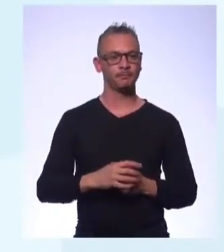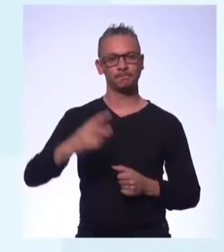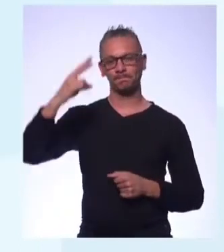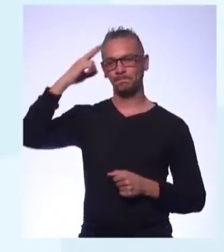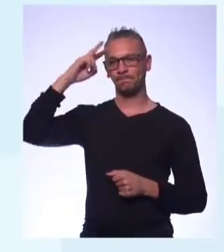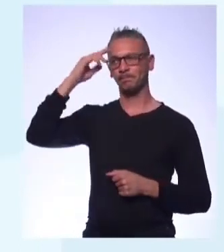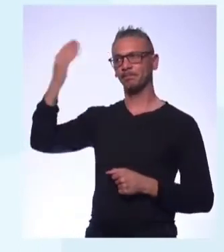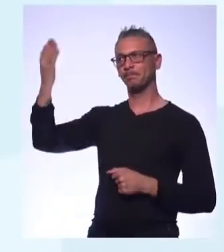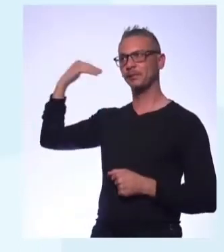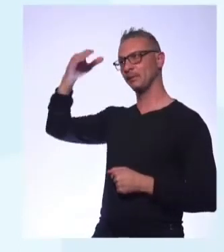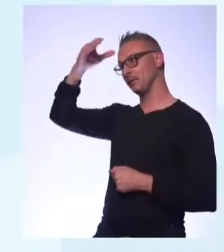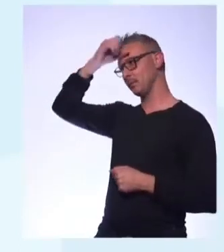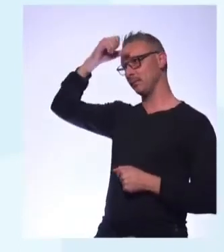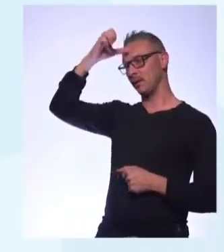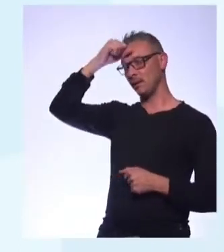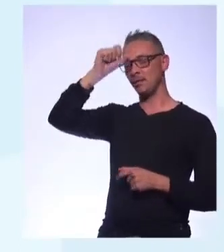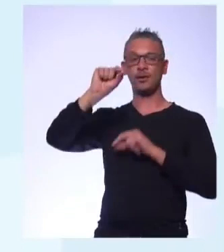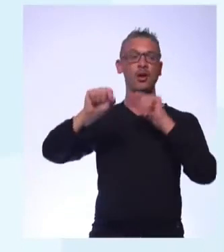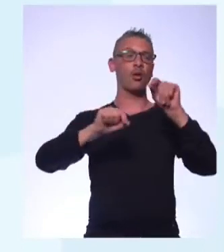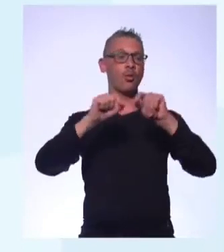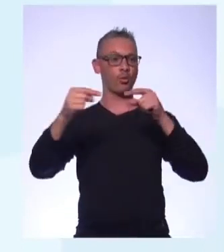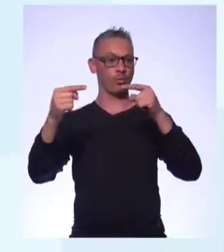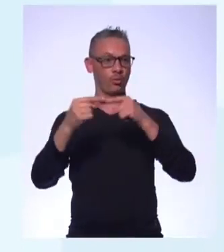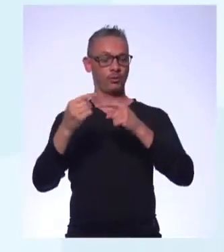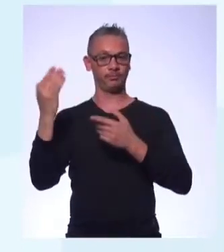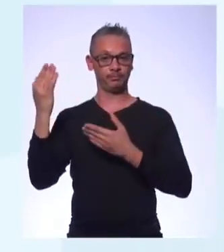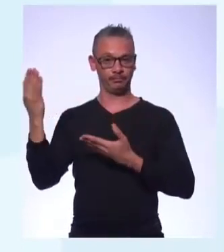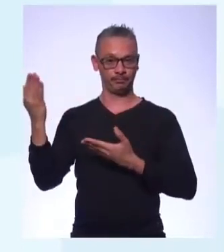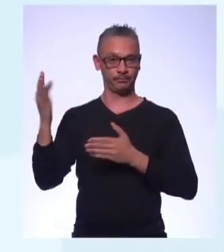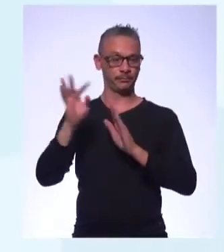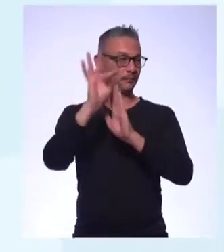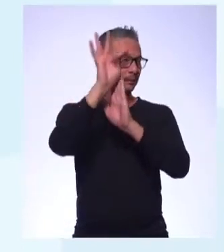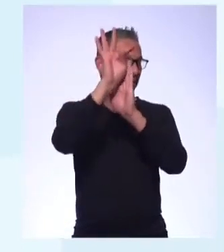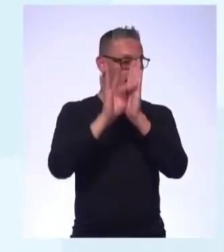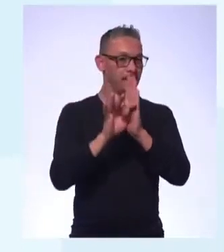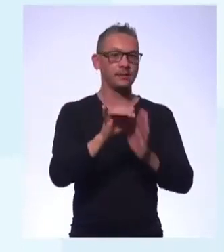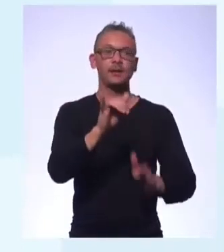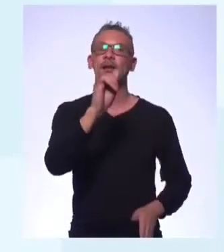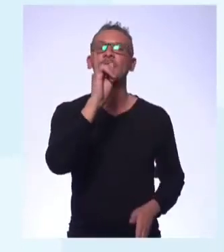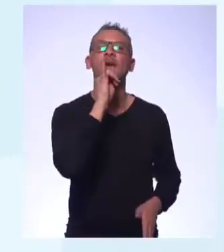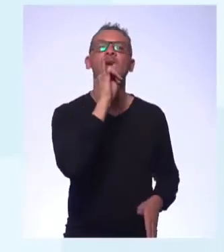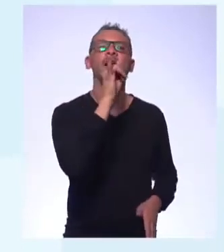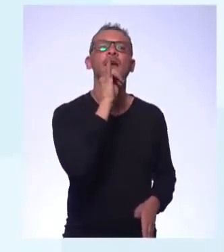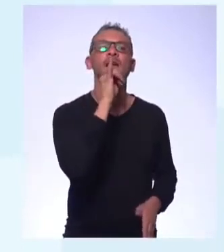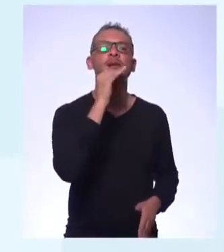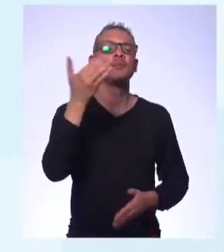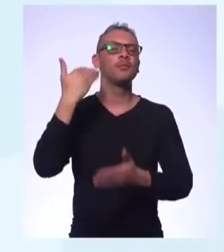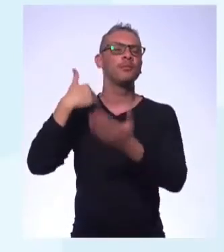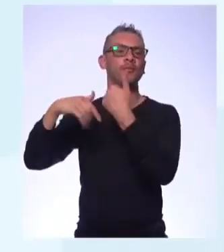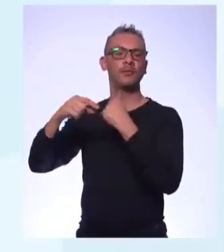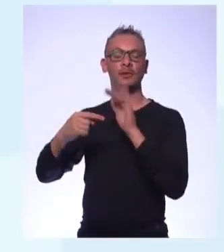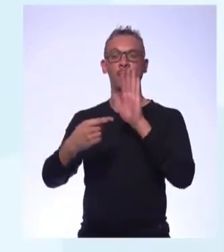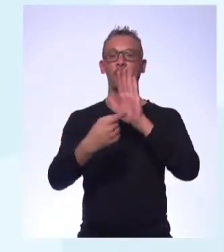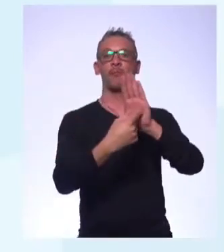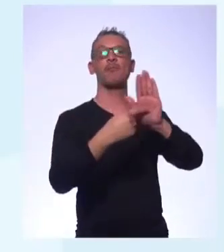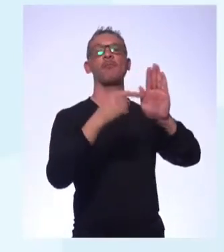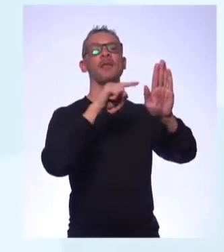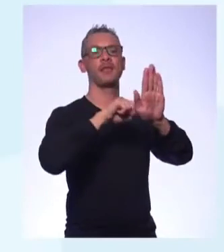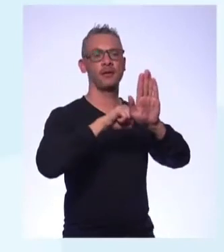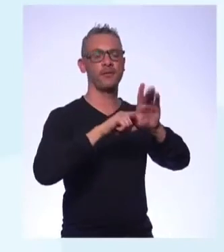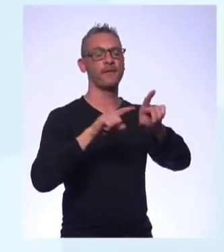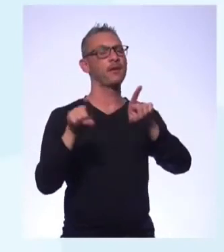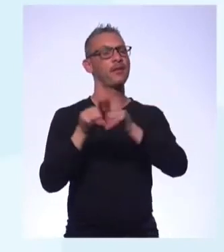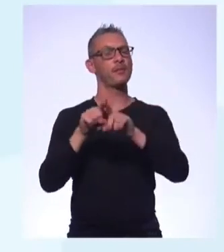seu aprendizado sobre figuras de linguagem, destaque no texto exemplos de antítese e metáfora. Não se esqueça